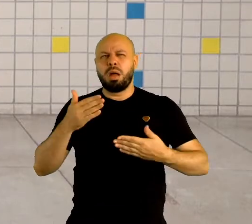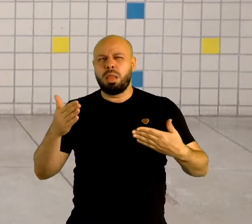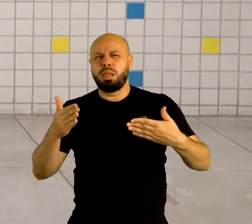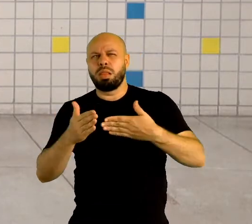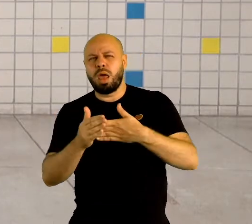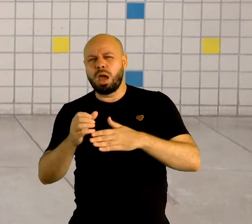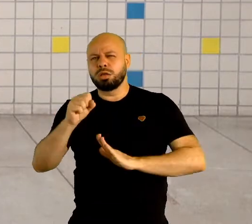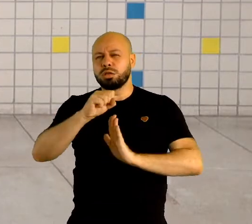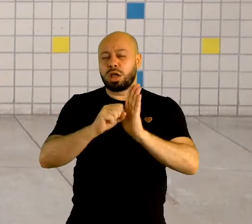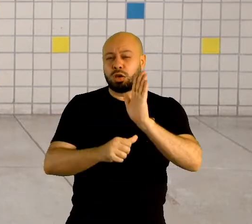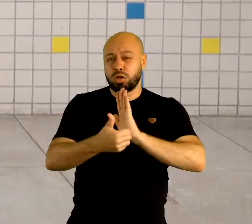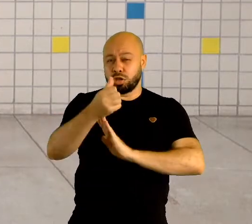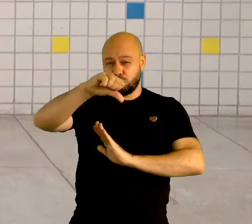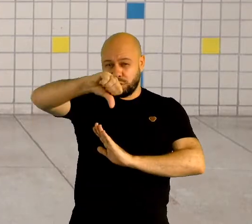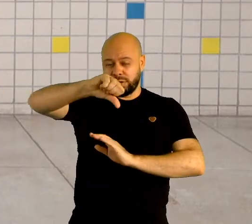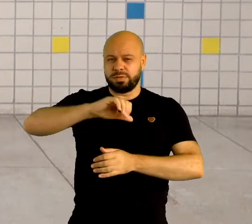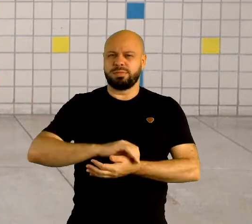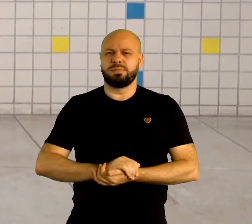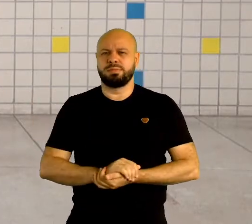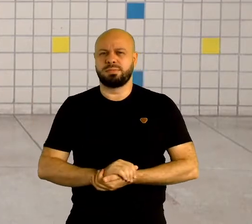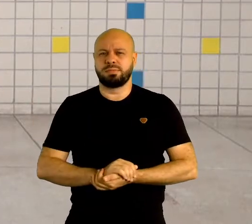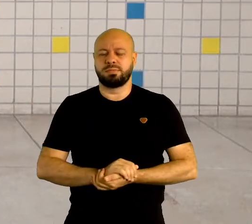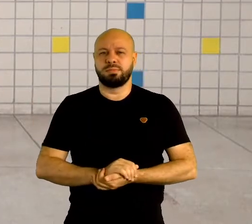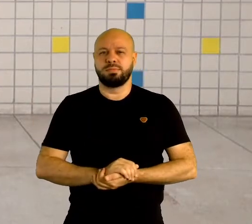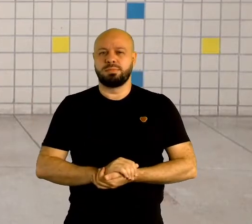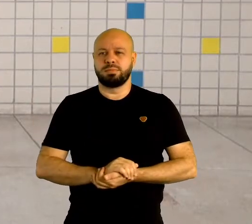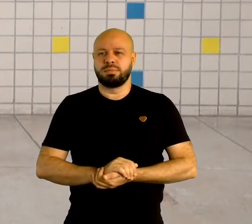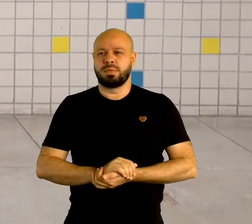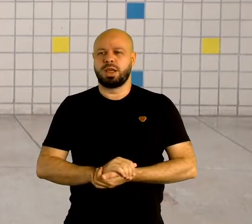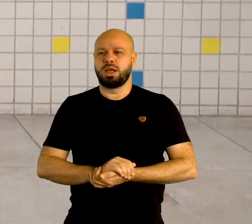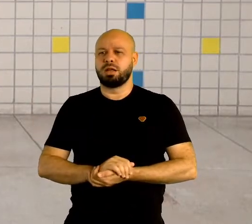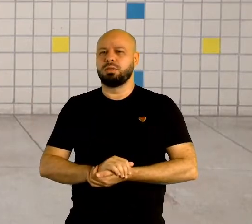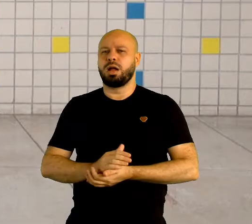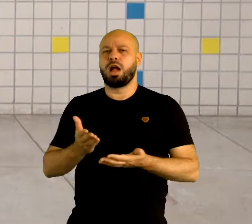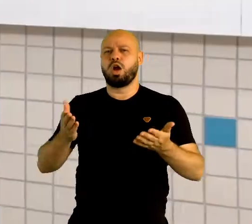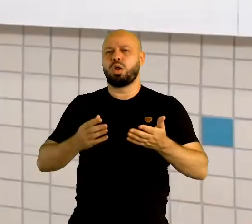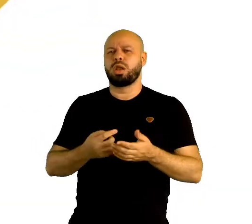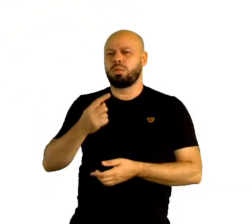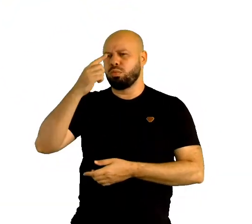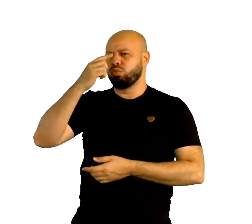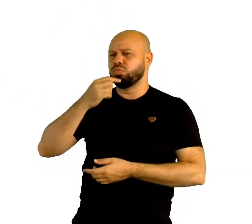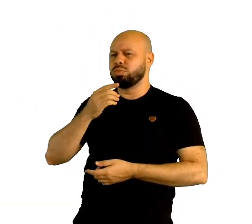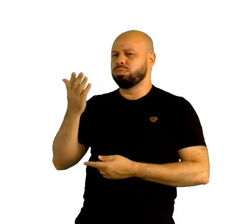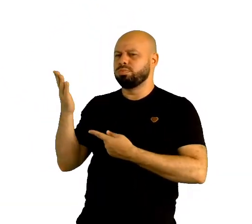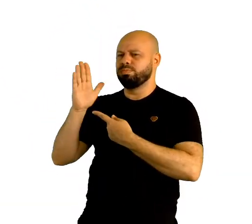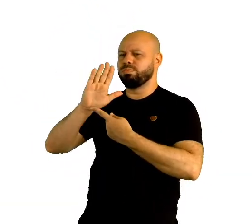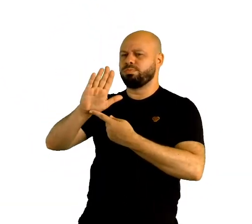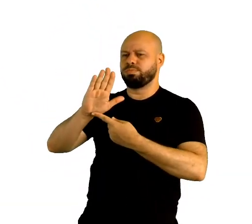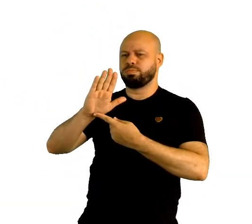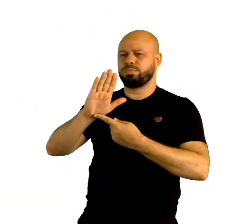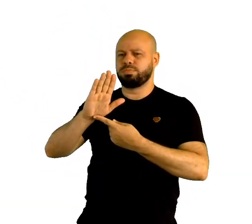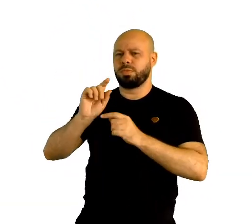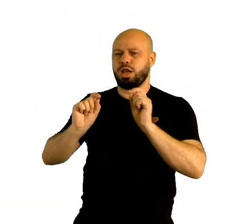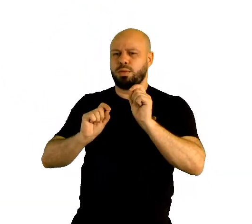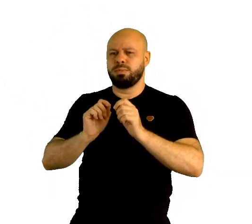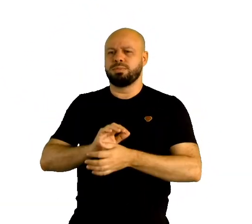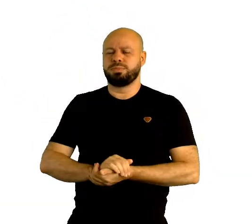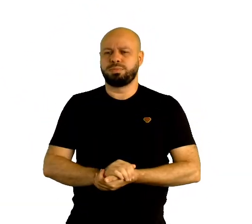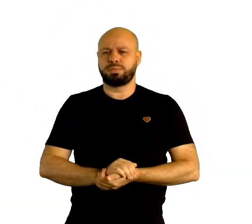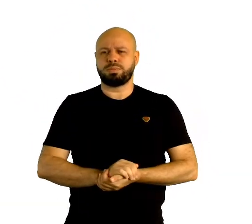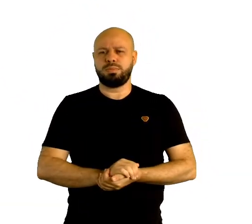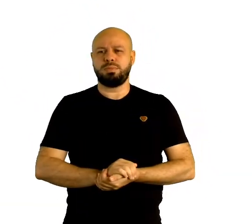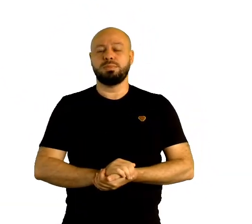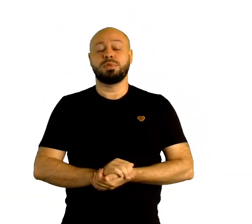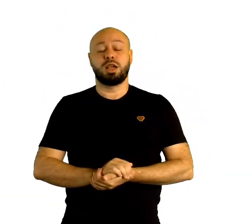século XIX, e daí eu trouxe essa fotografia, né, que é a